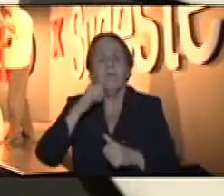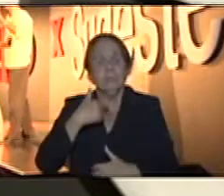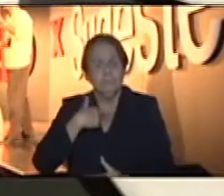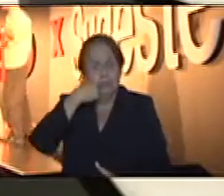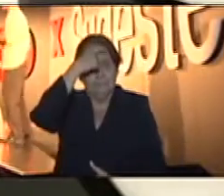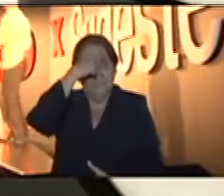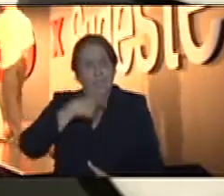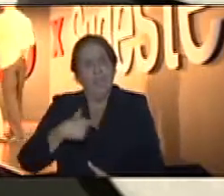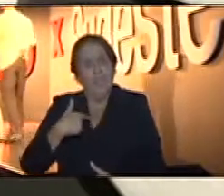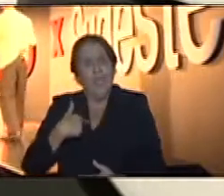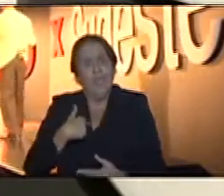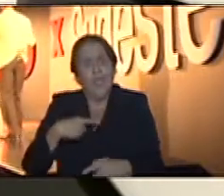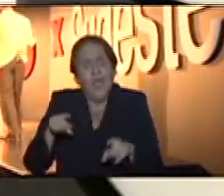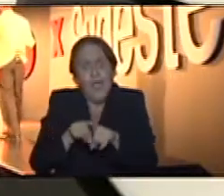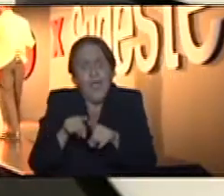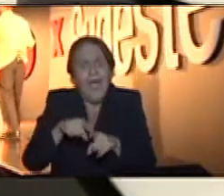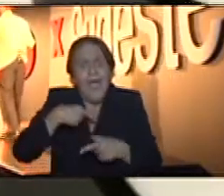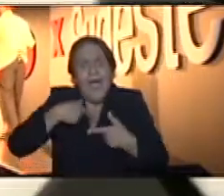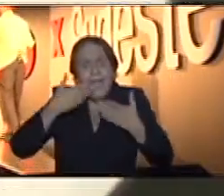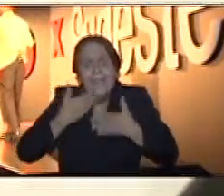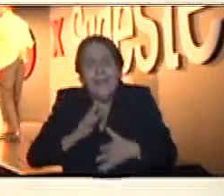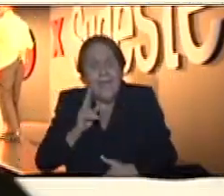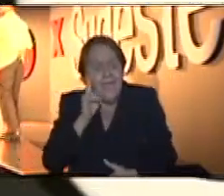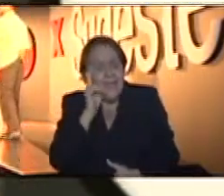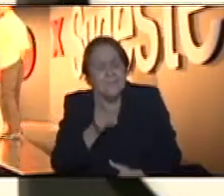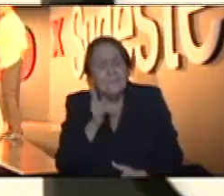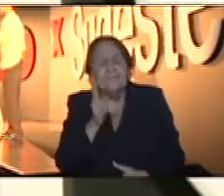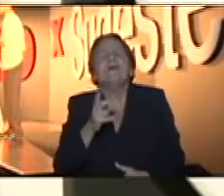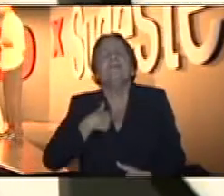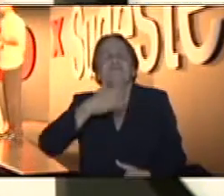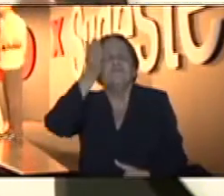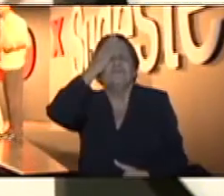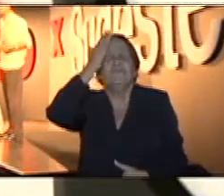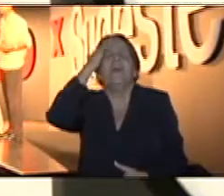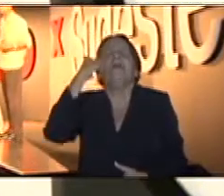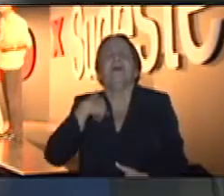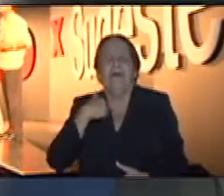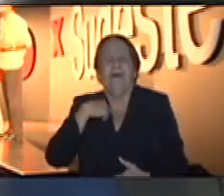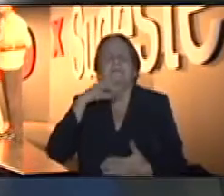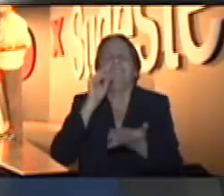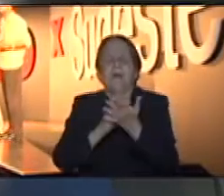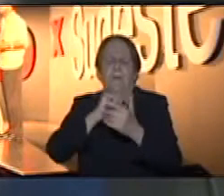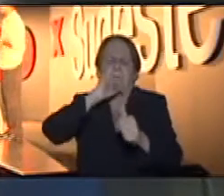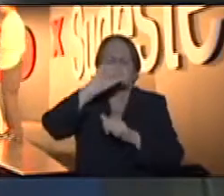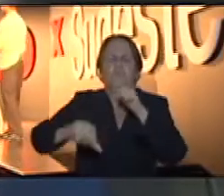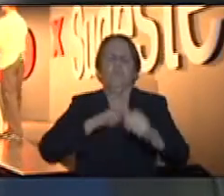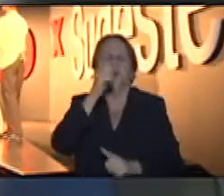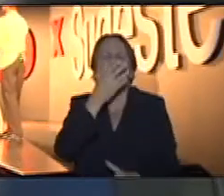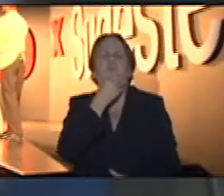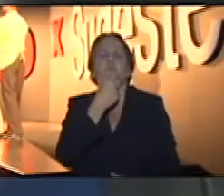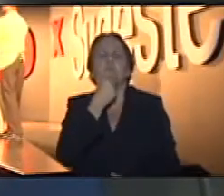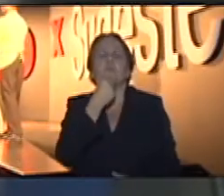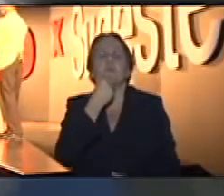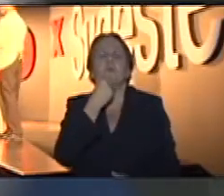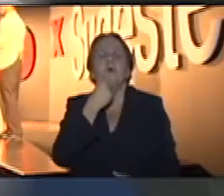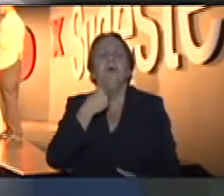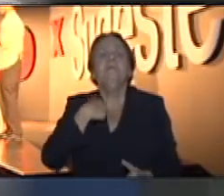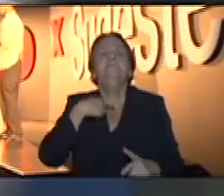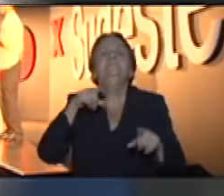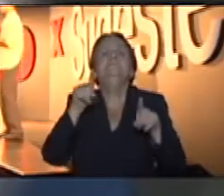produto eu sou fruto dessa verdade é possível o homem mudar e quando nós